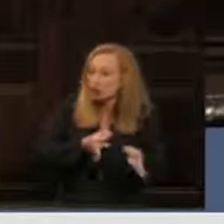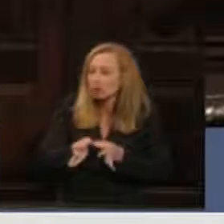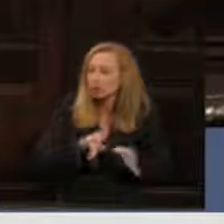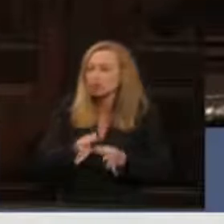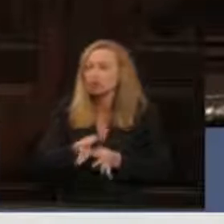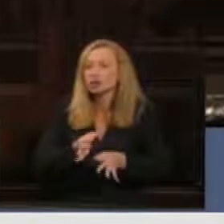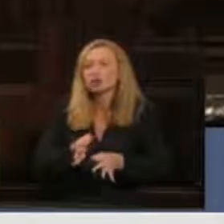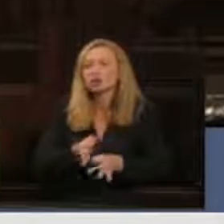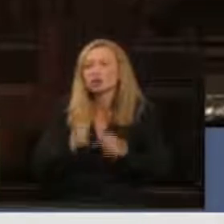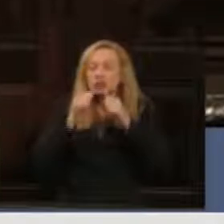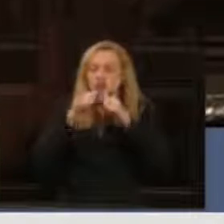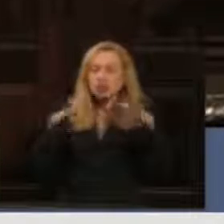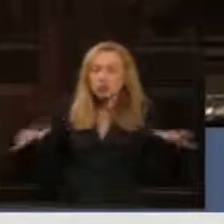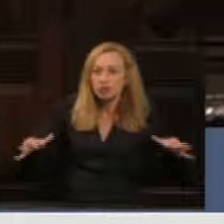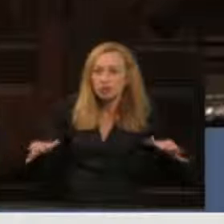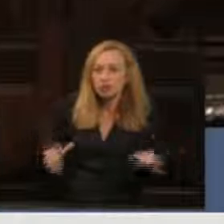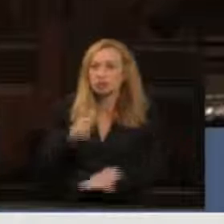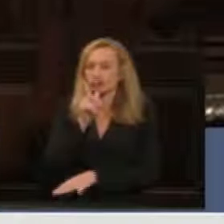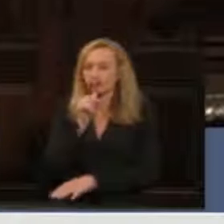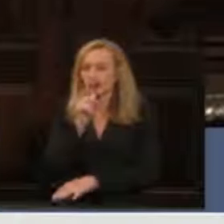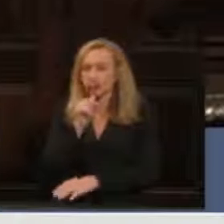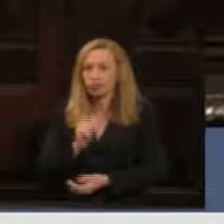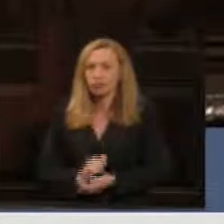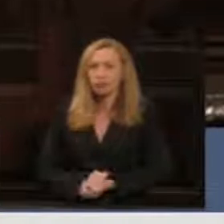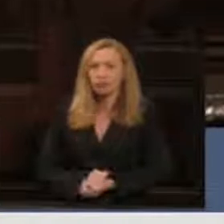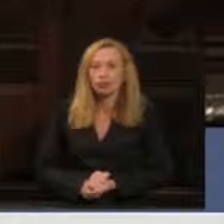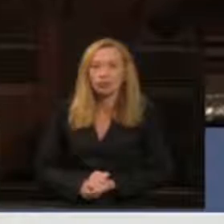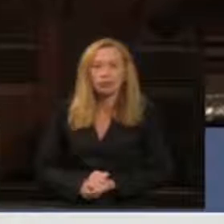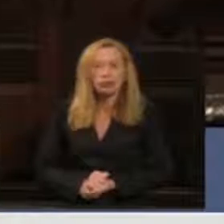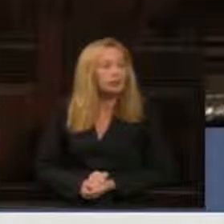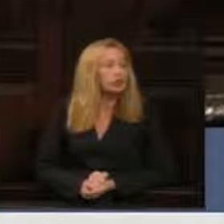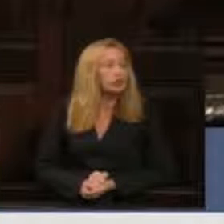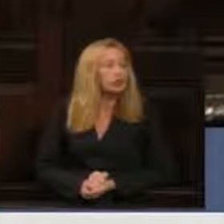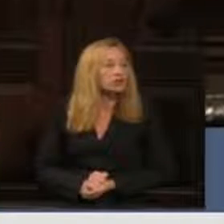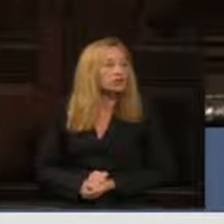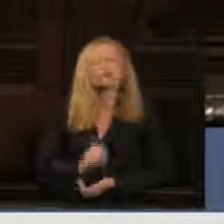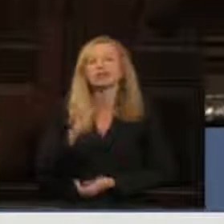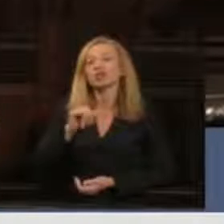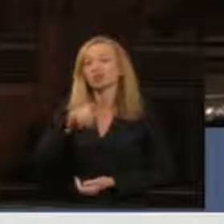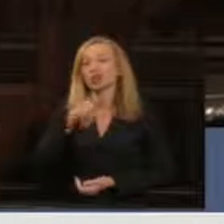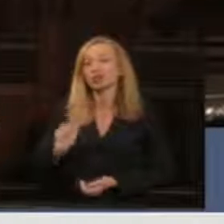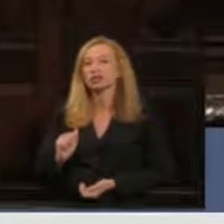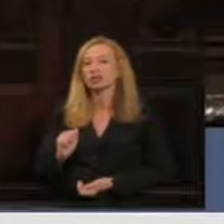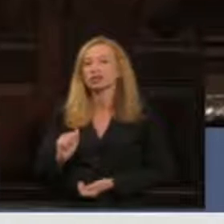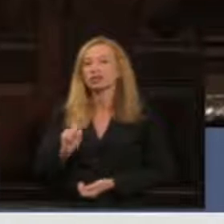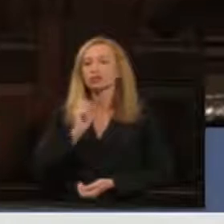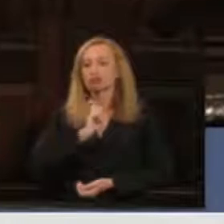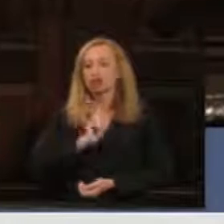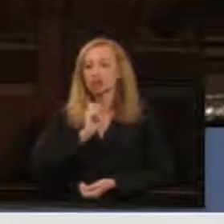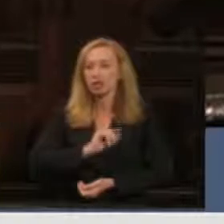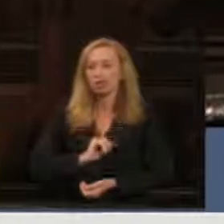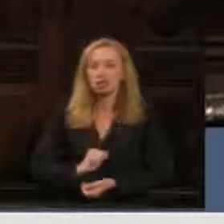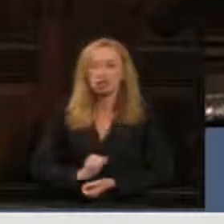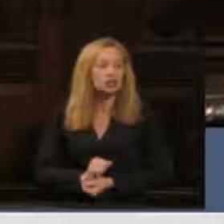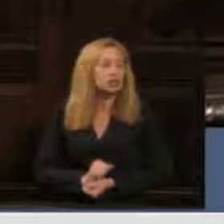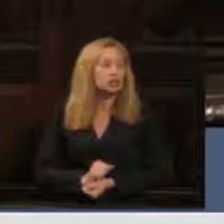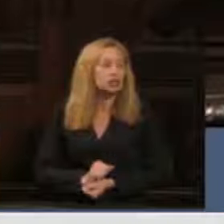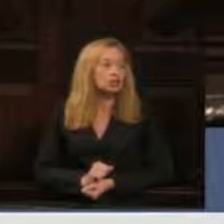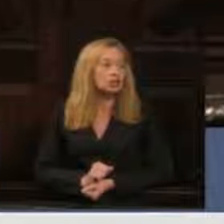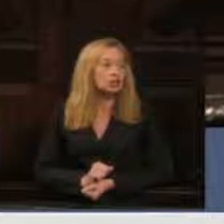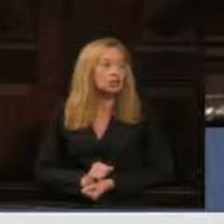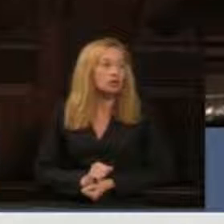de expansão do abastecimento d'água da Baixada Fluminense, que é o maior